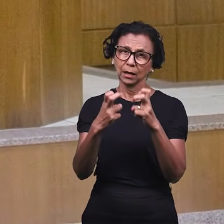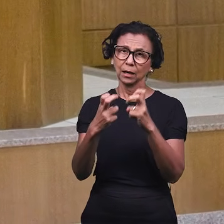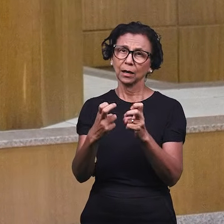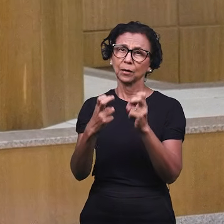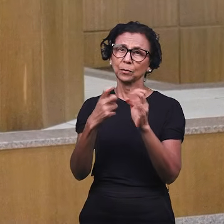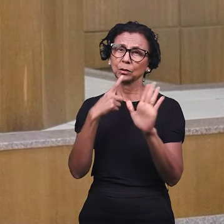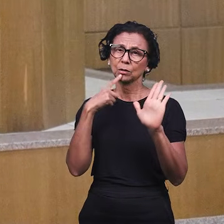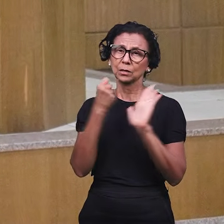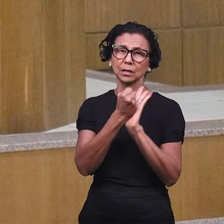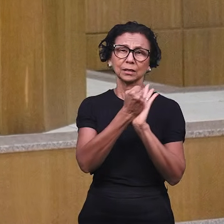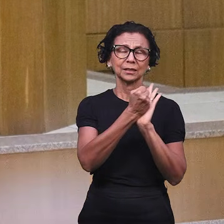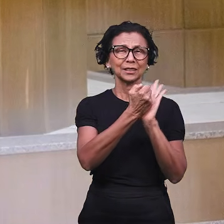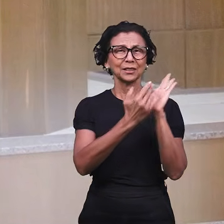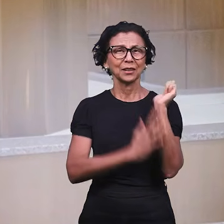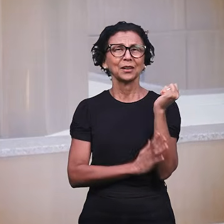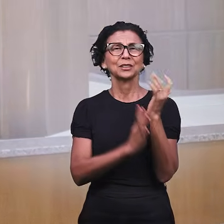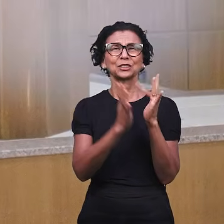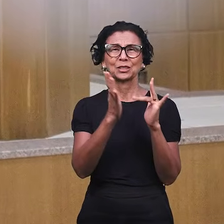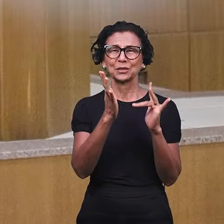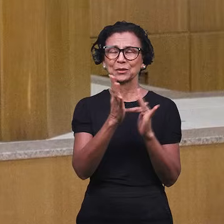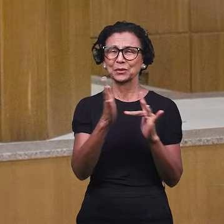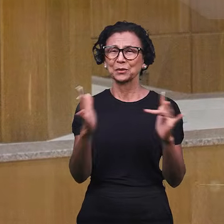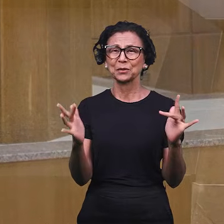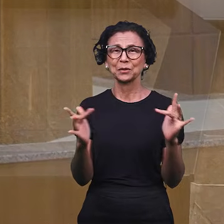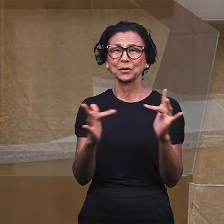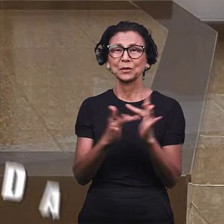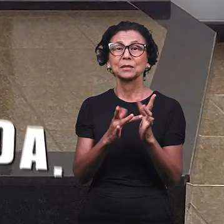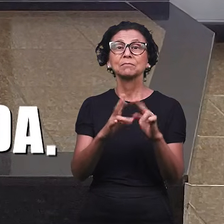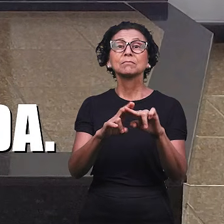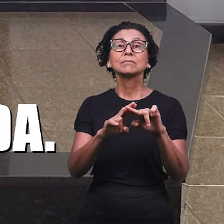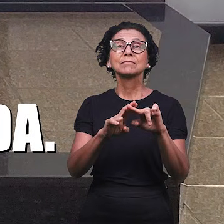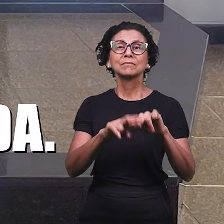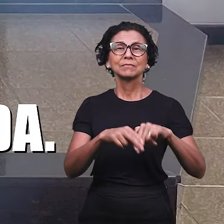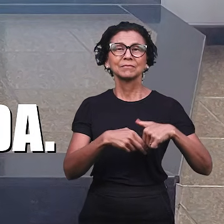clamar por Teu sangue, ó Jesus, pra Te